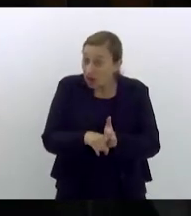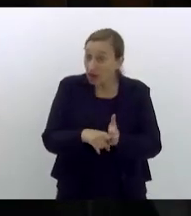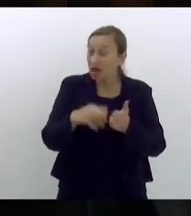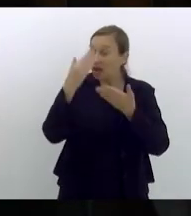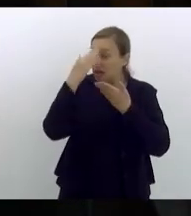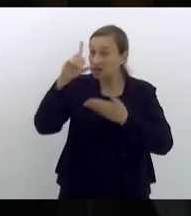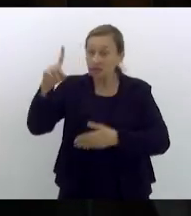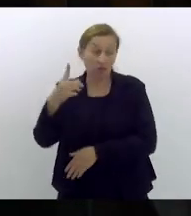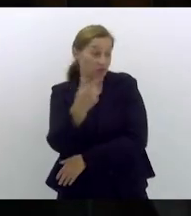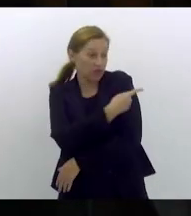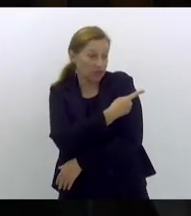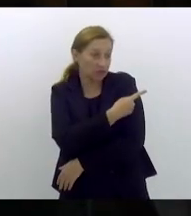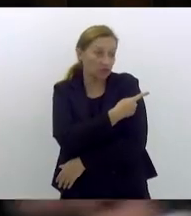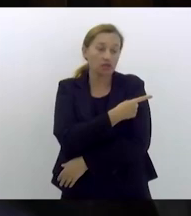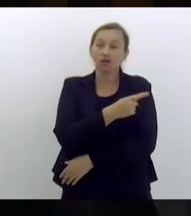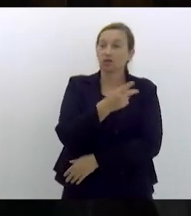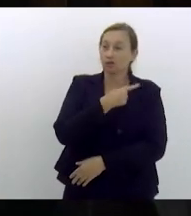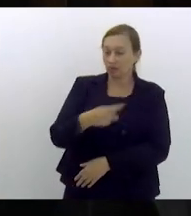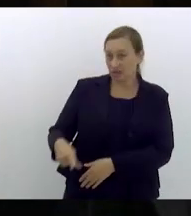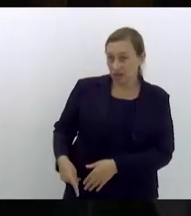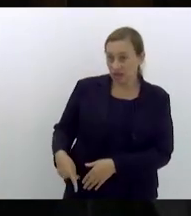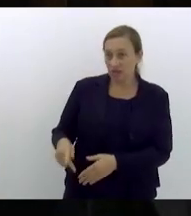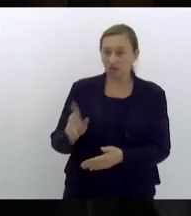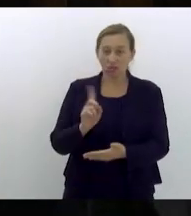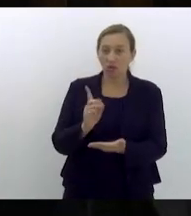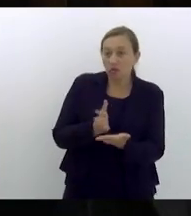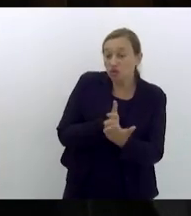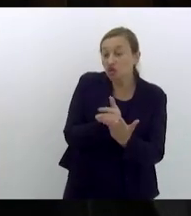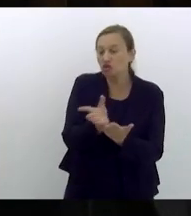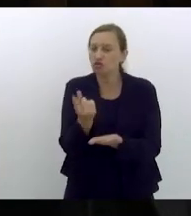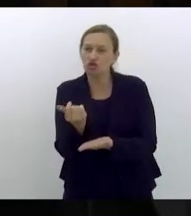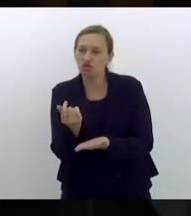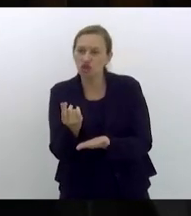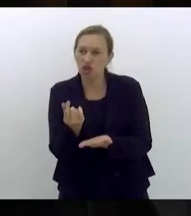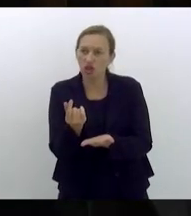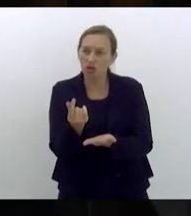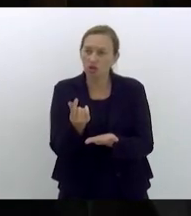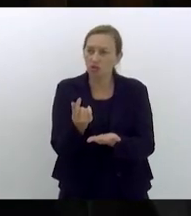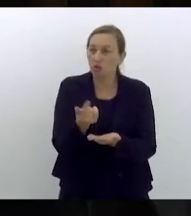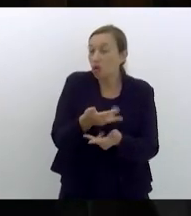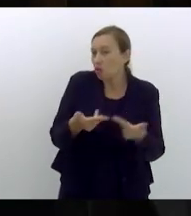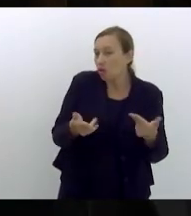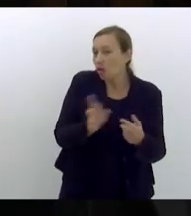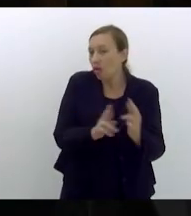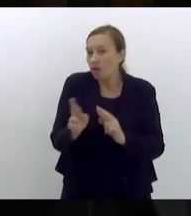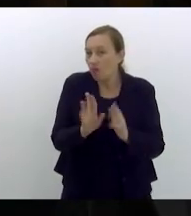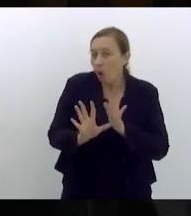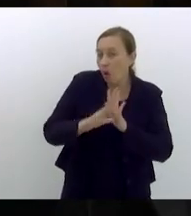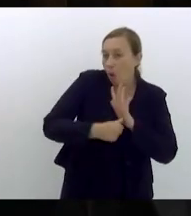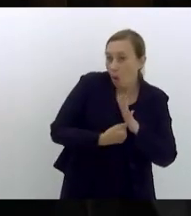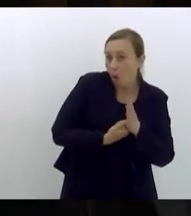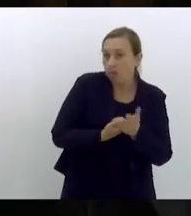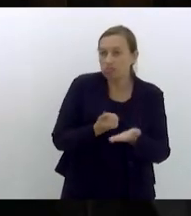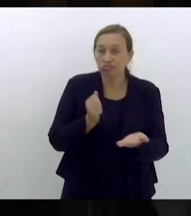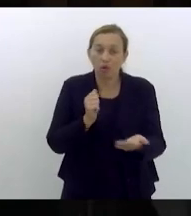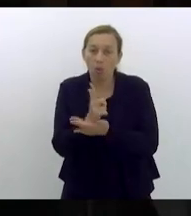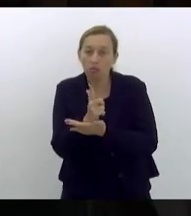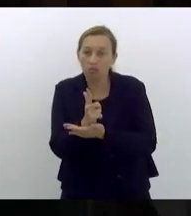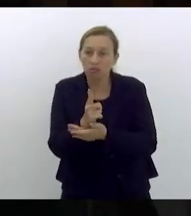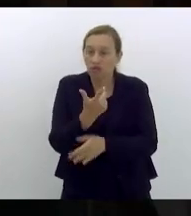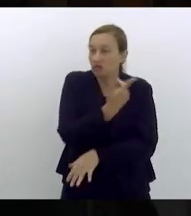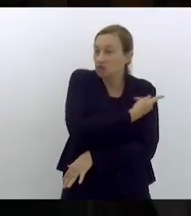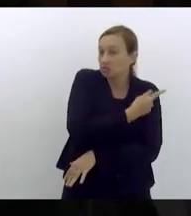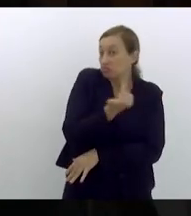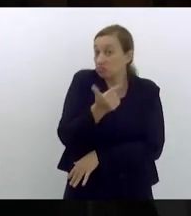a vacina do presidente não foram fiscalizar alguns desvio ou fiscalizar alguma coisa relacionada à corrupção na compra de vacina que não